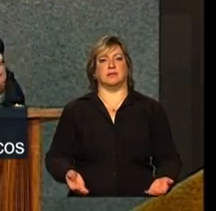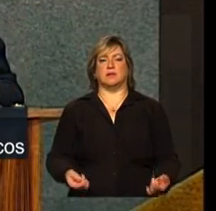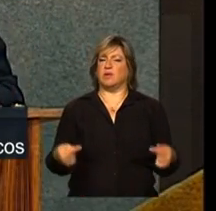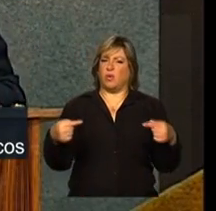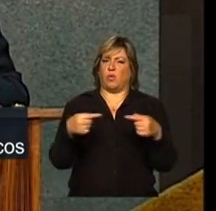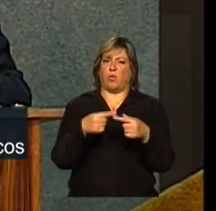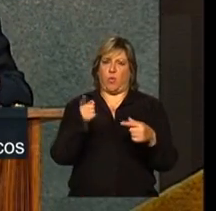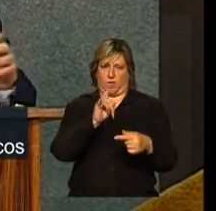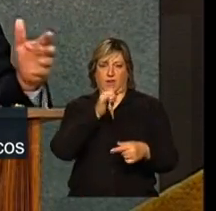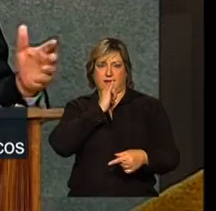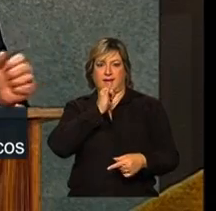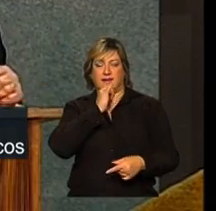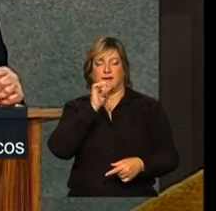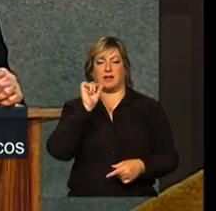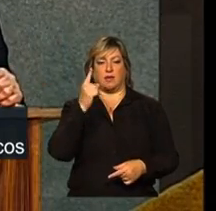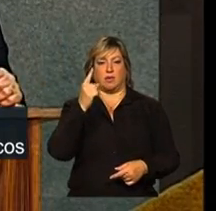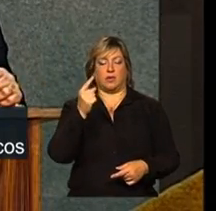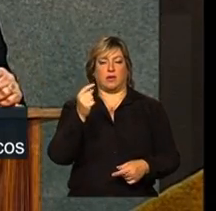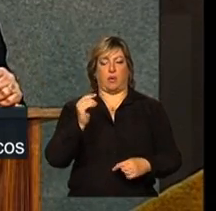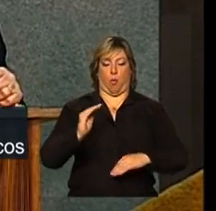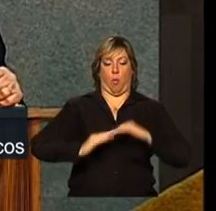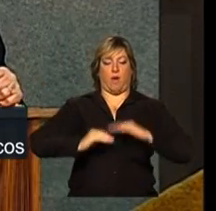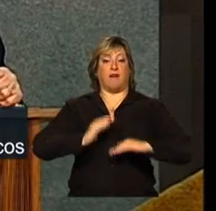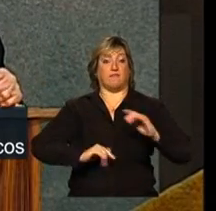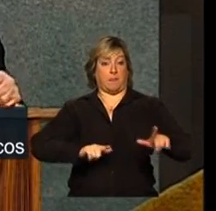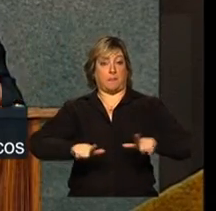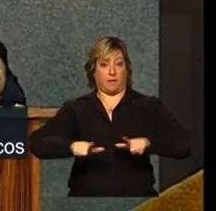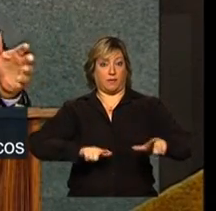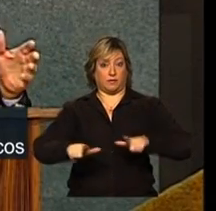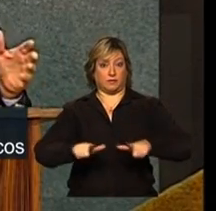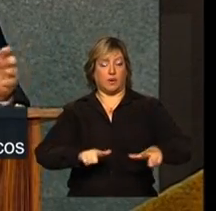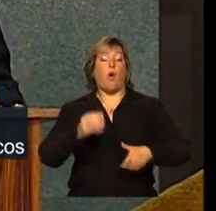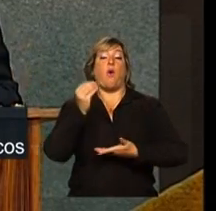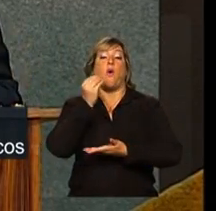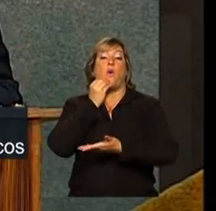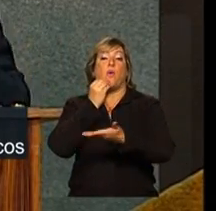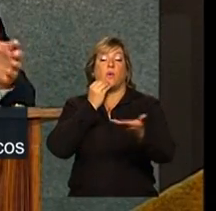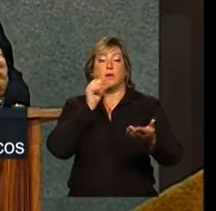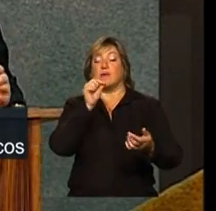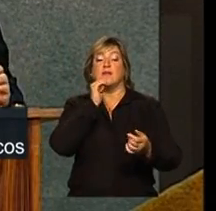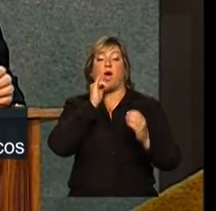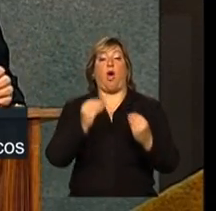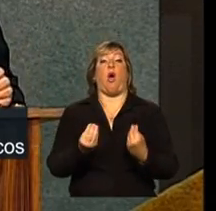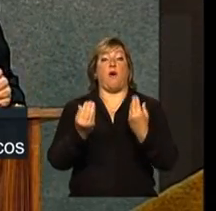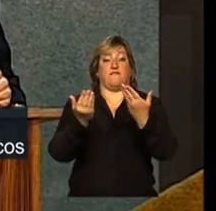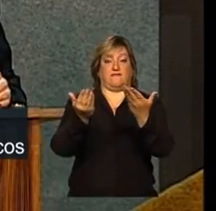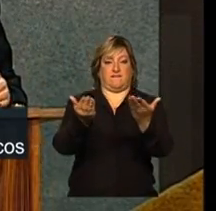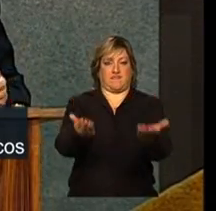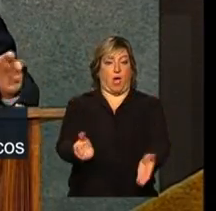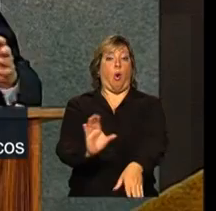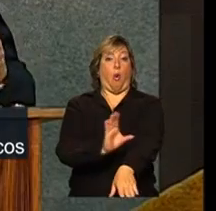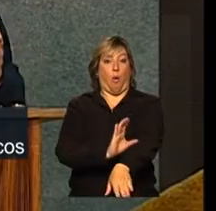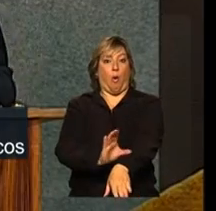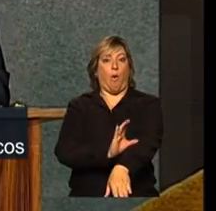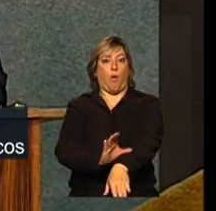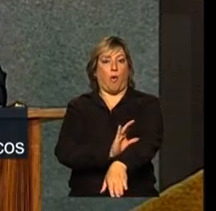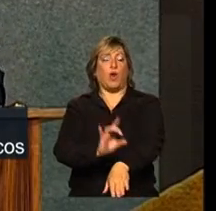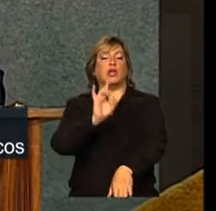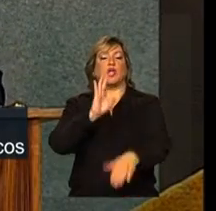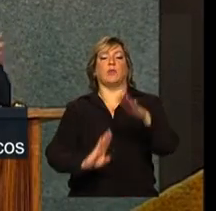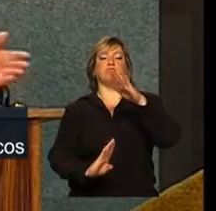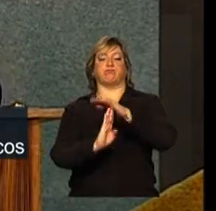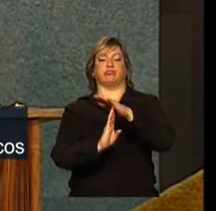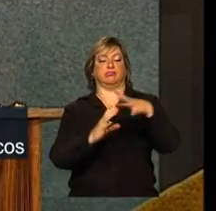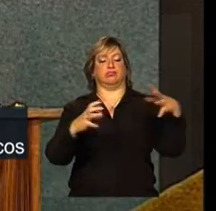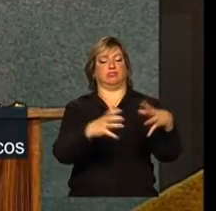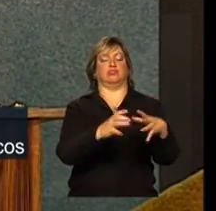cabimento, por exemplo, num processo de qualificação profissional, as oportunidades, a oferta de cursos ela seja limitada.